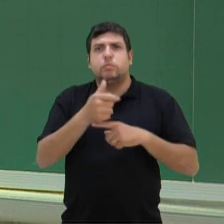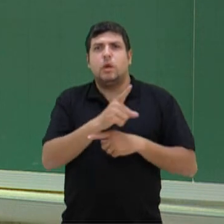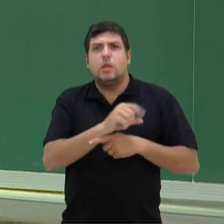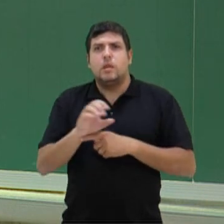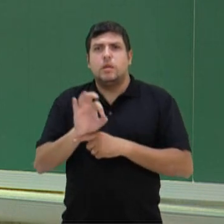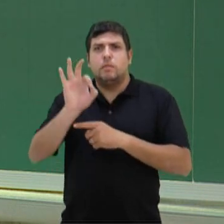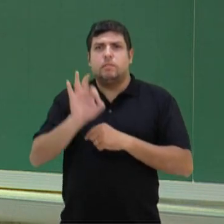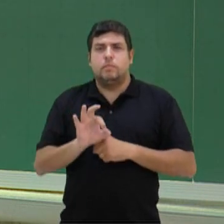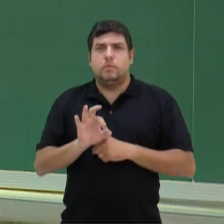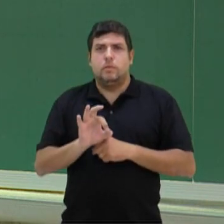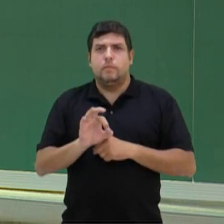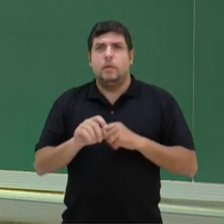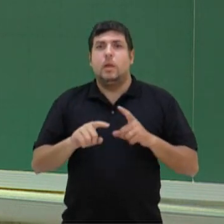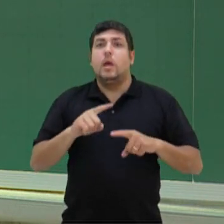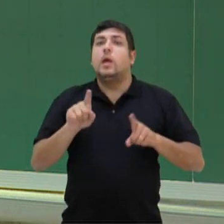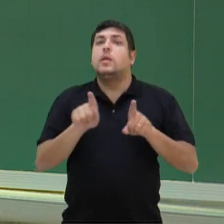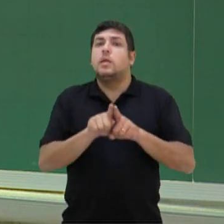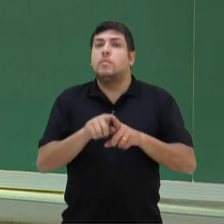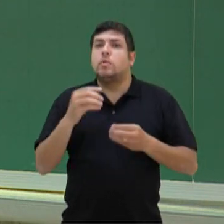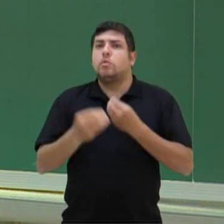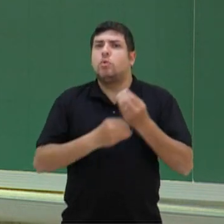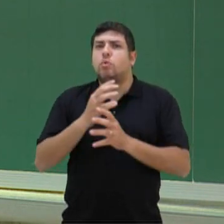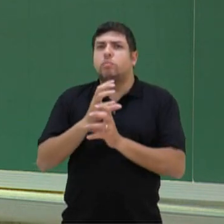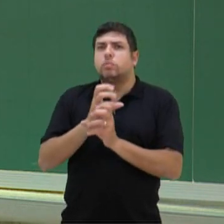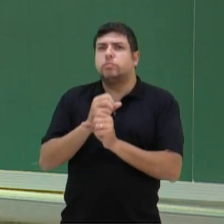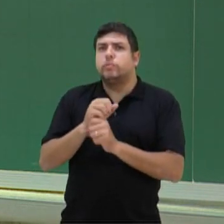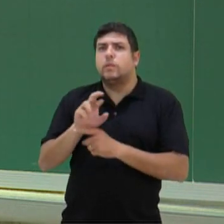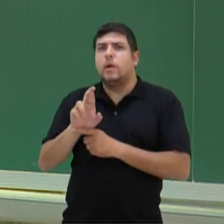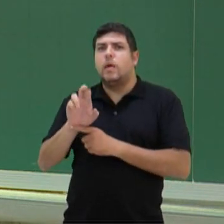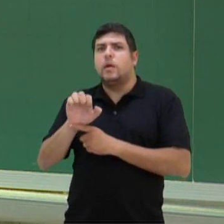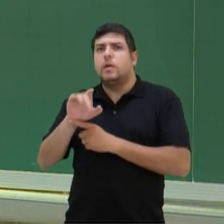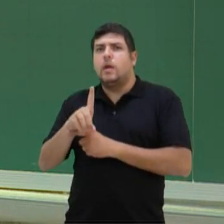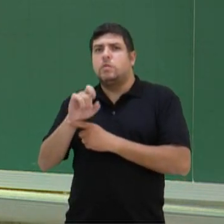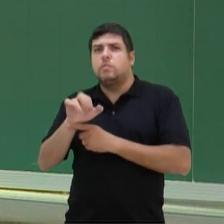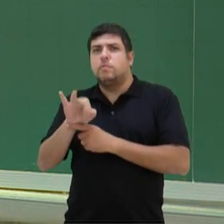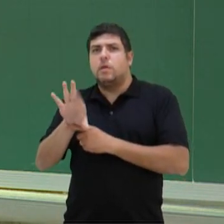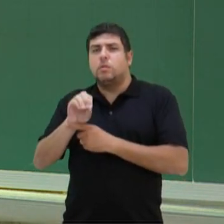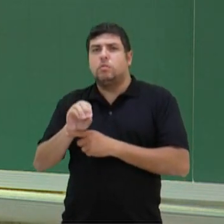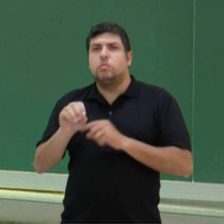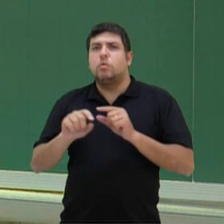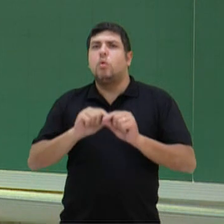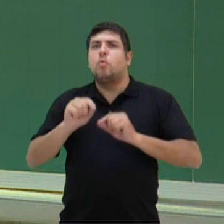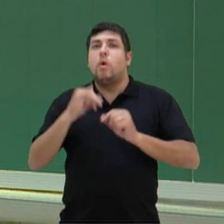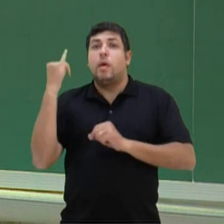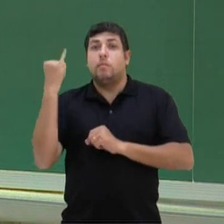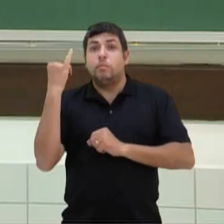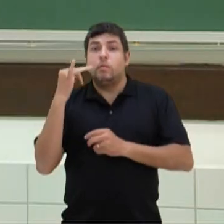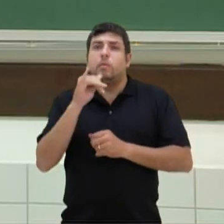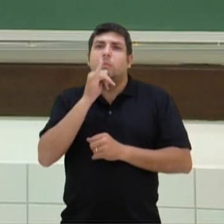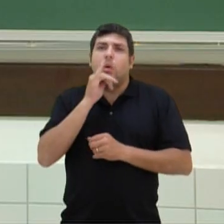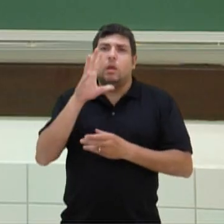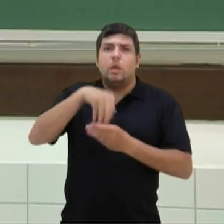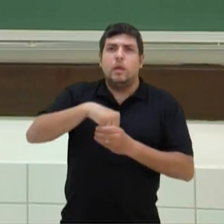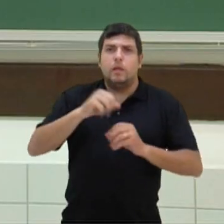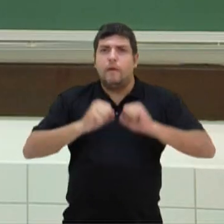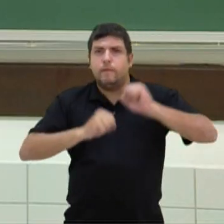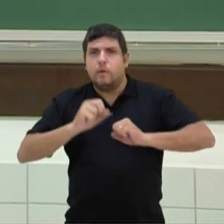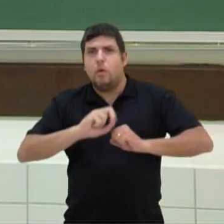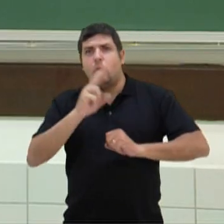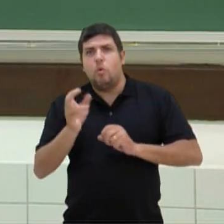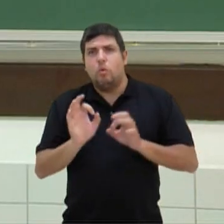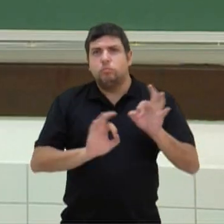esse cálculo do rendimento é muito importante para quando está numa fábrica, né, ou produzindo alguma coisa. Vamos ver esse exemplo